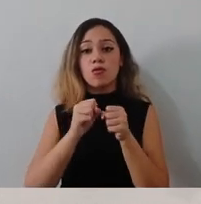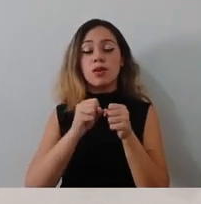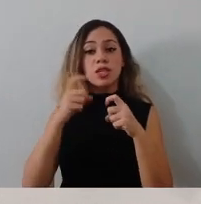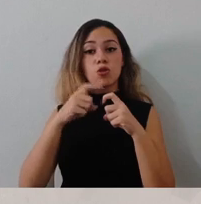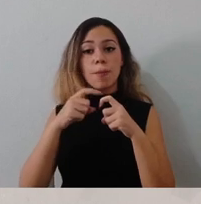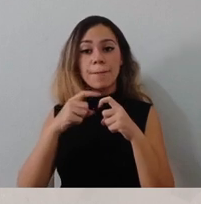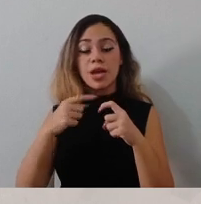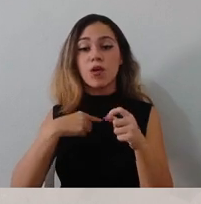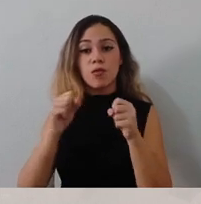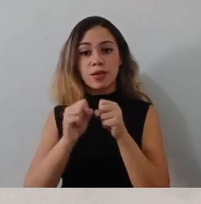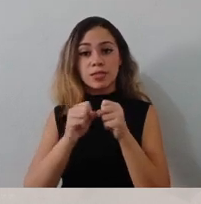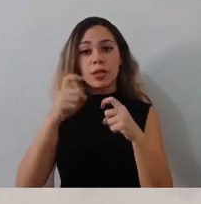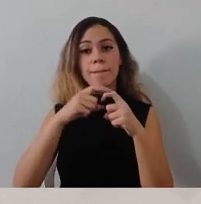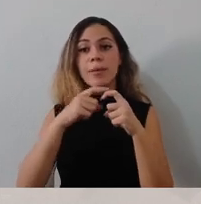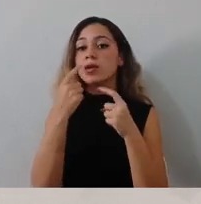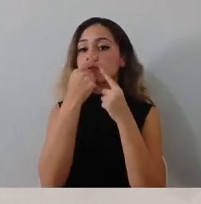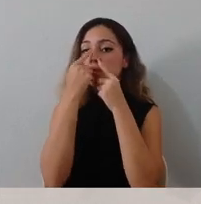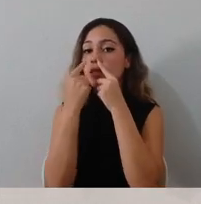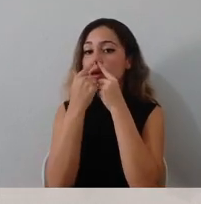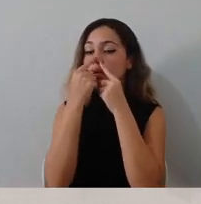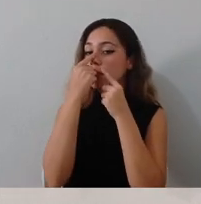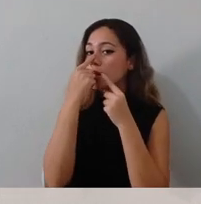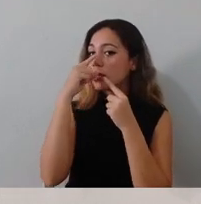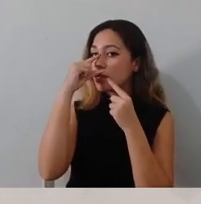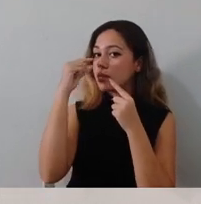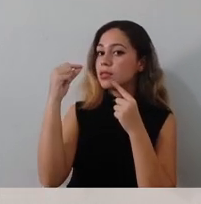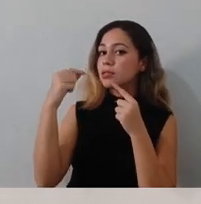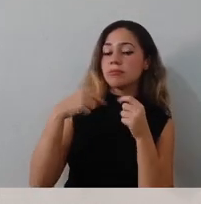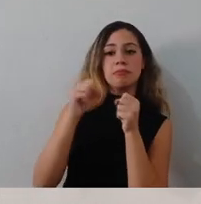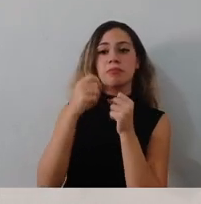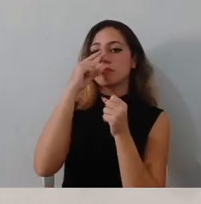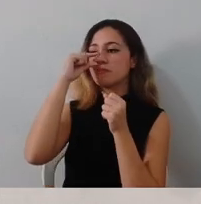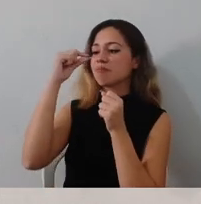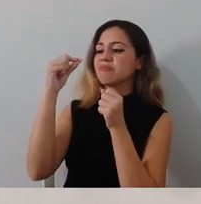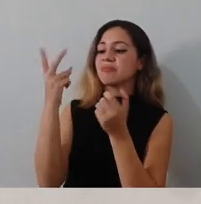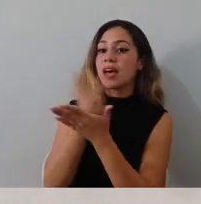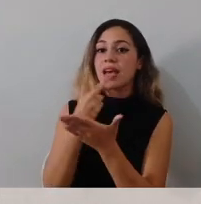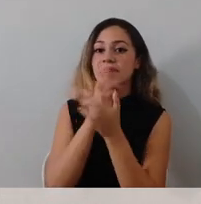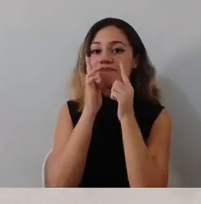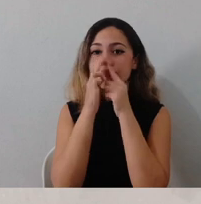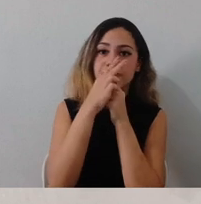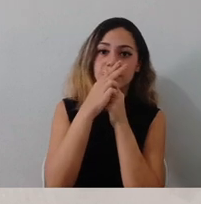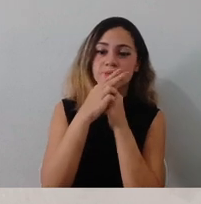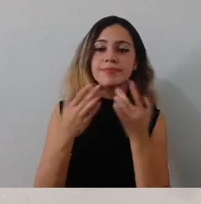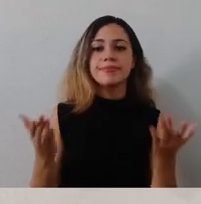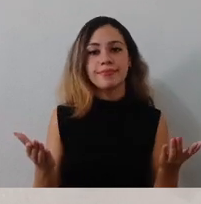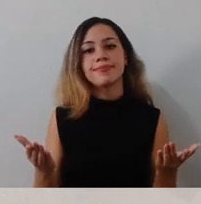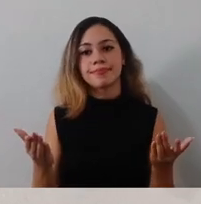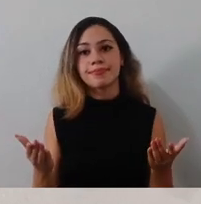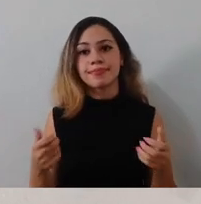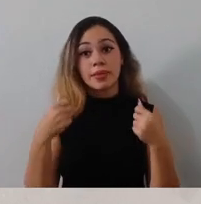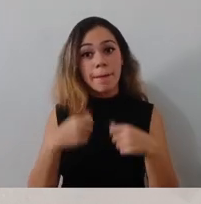uma cirurgia, eu dou sempre esse exemplo, vou fazer uma cirurgia de nariz. Fui lá, meu nariz ficou todo torto, o rapaz não era cirurgião, era